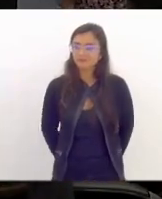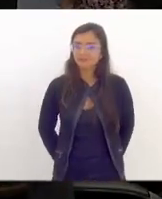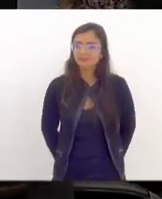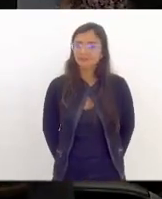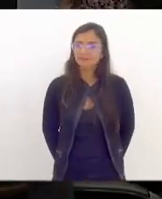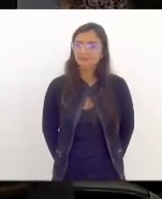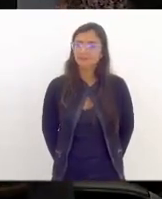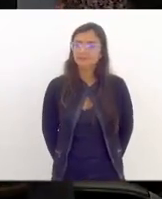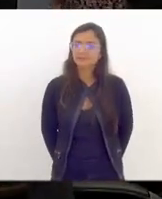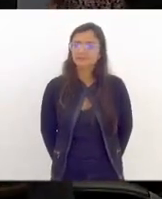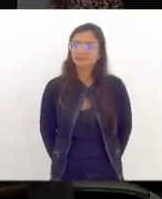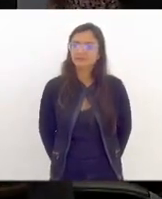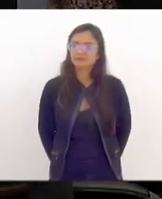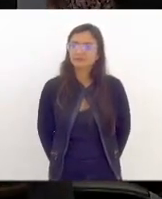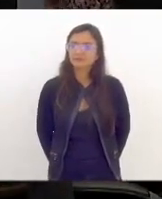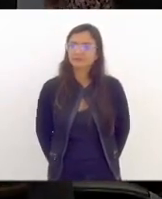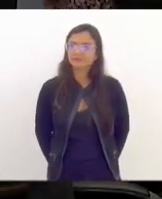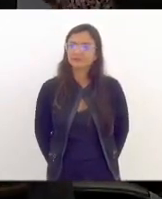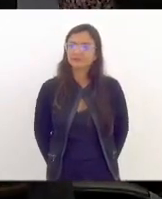parabéns